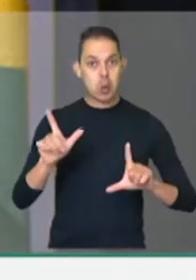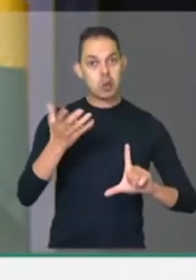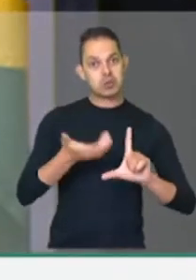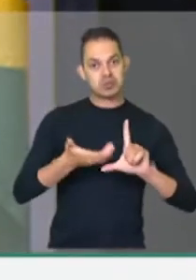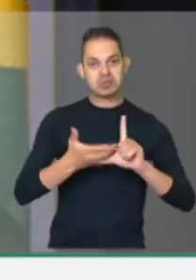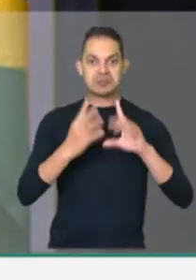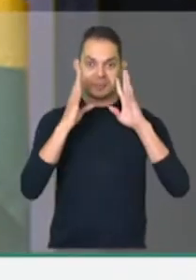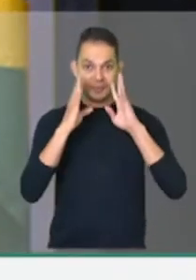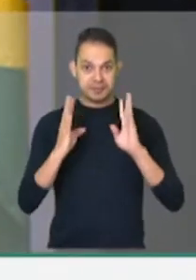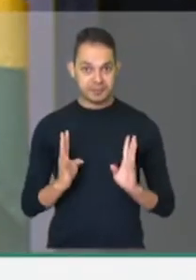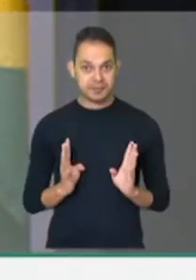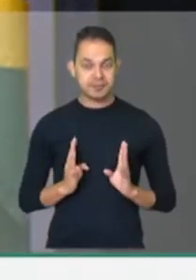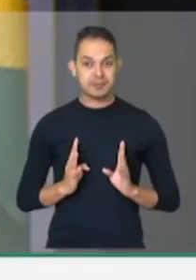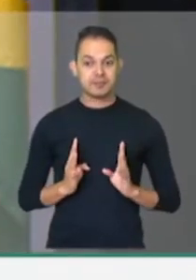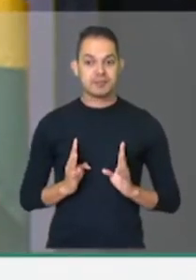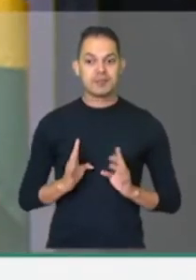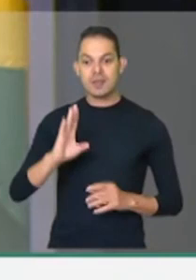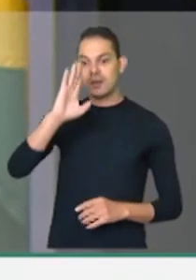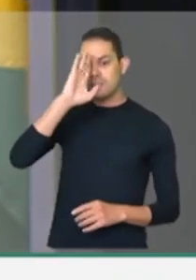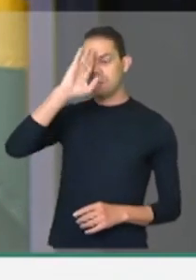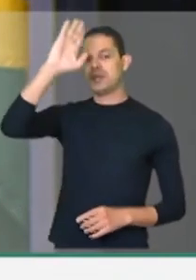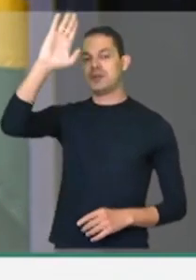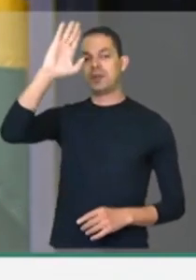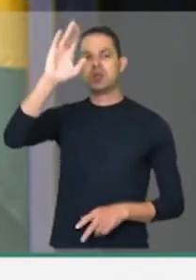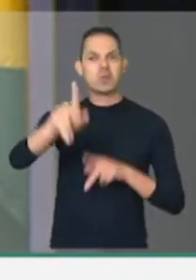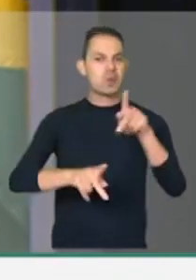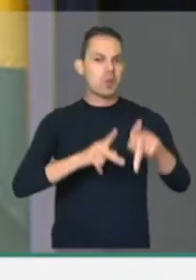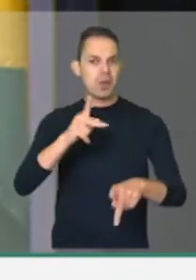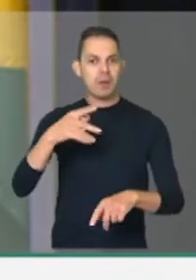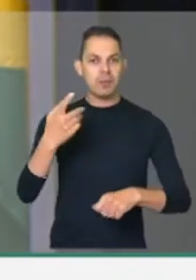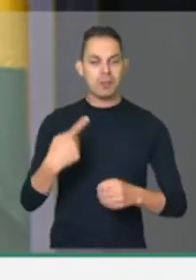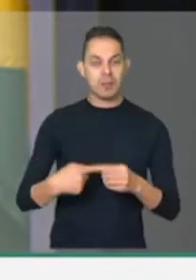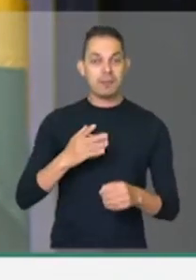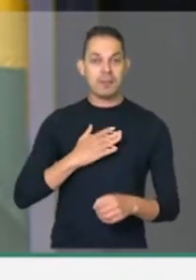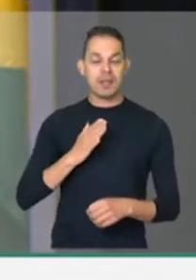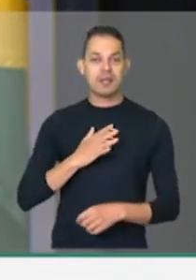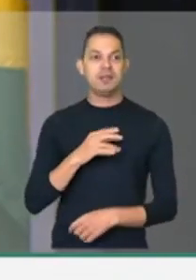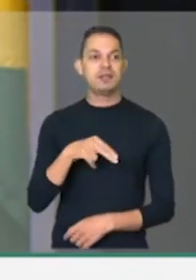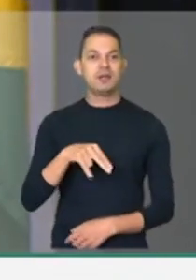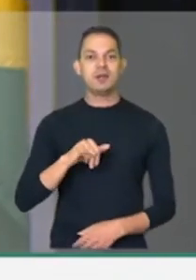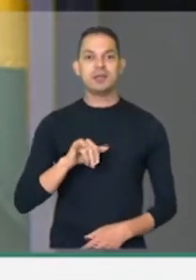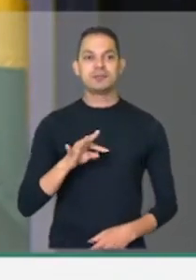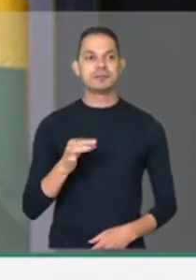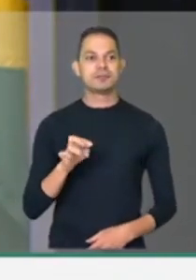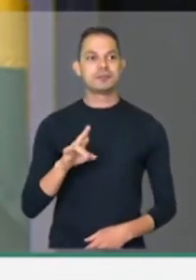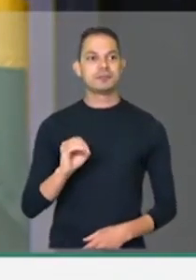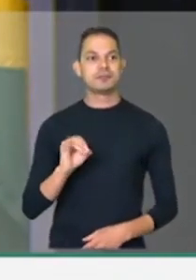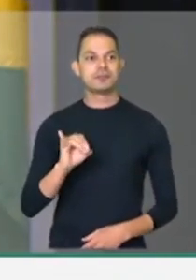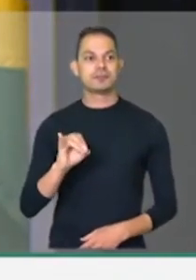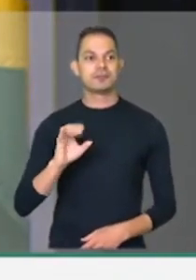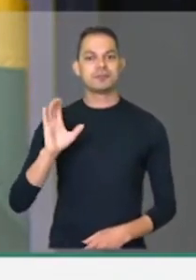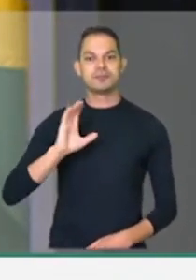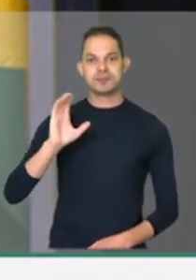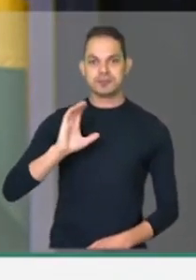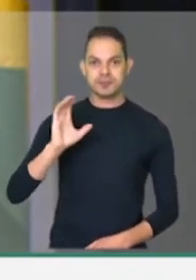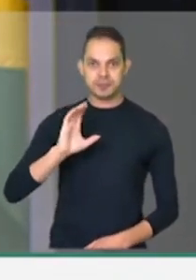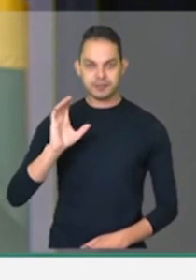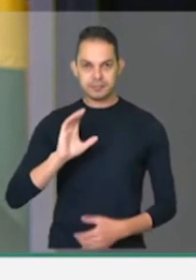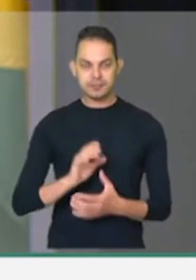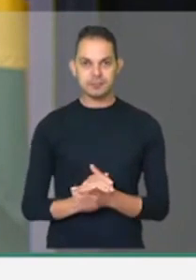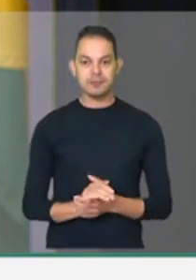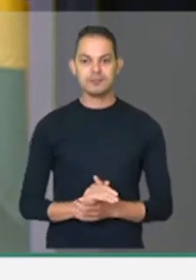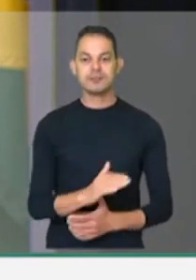TV Câmara e sobretudo com a população da minha cidade de Niterói como vocês sabem a morte